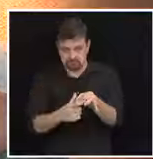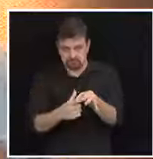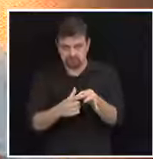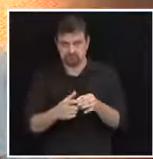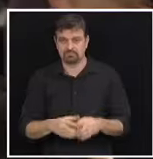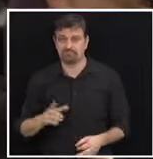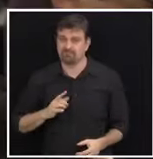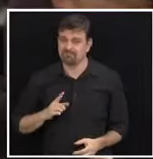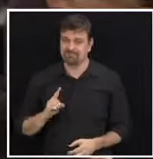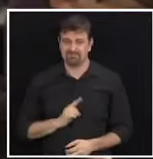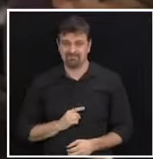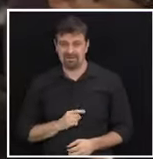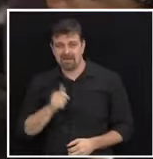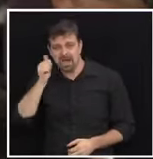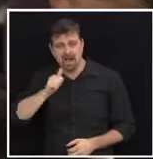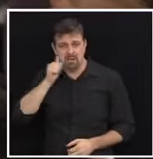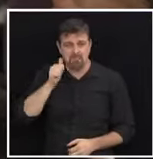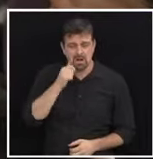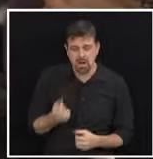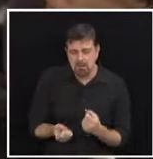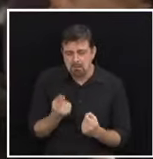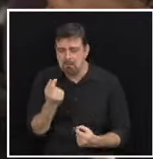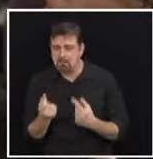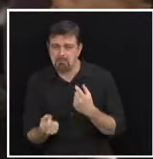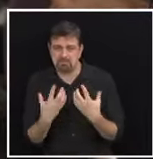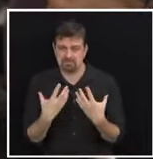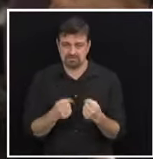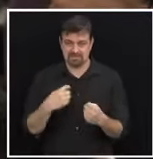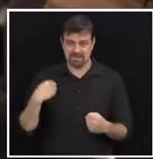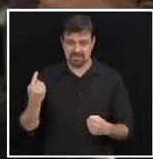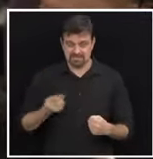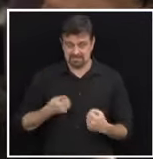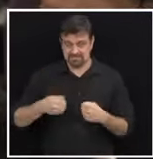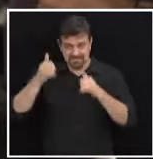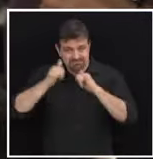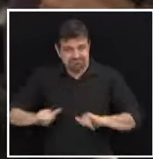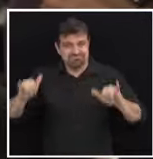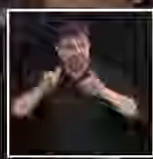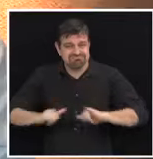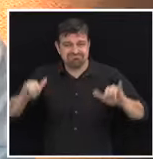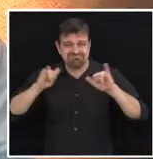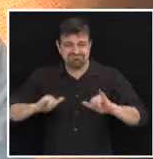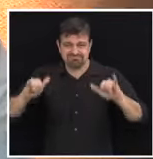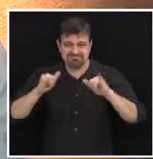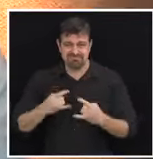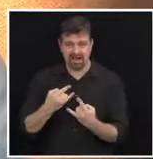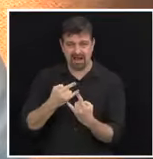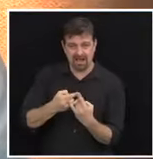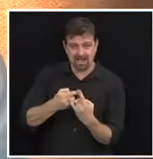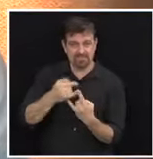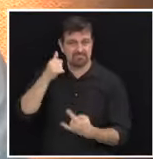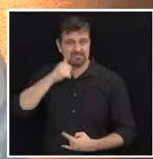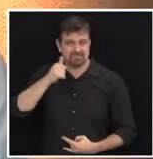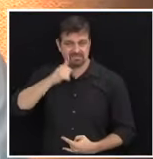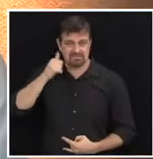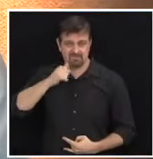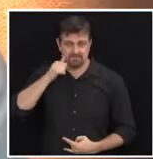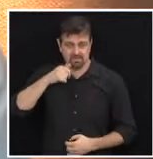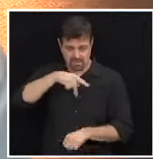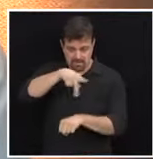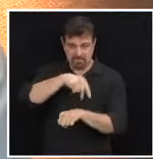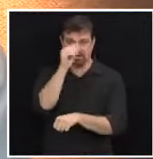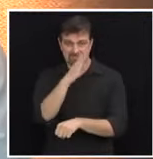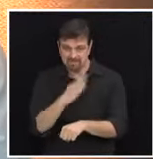aceitabilidade ainda é pequena. O conhecimento é pequeno, nós precisamos divulgar muito mais isso no Brasil e em outros países,